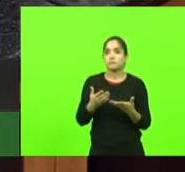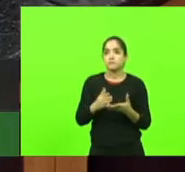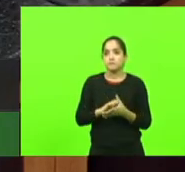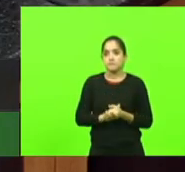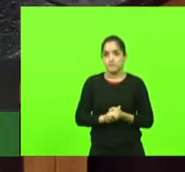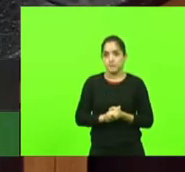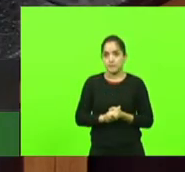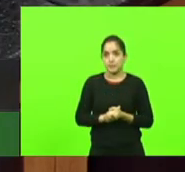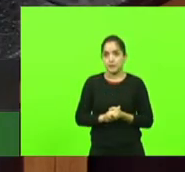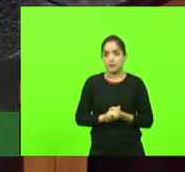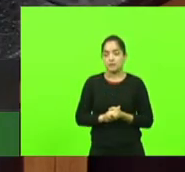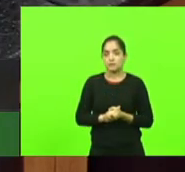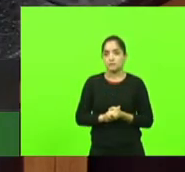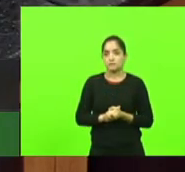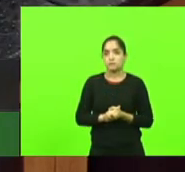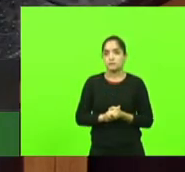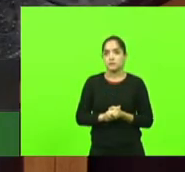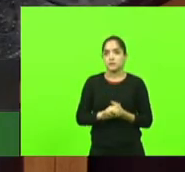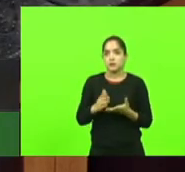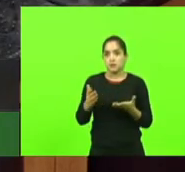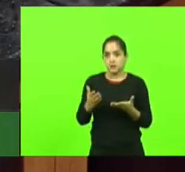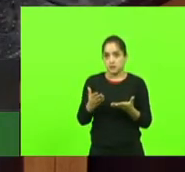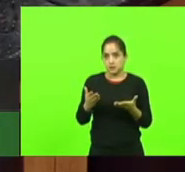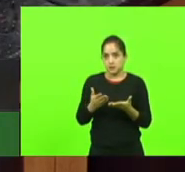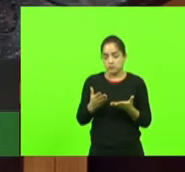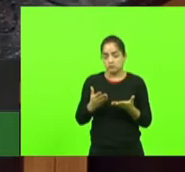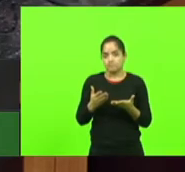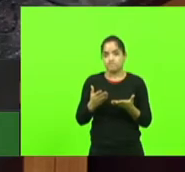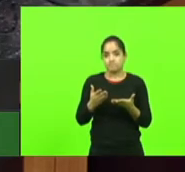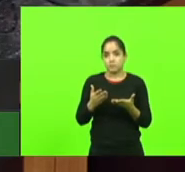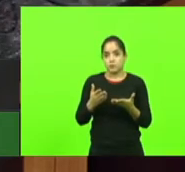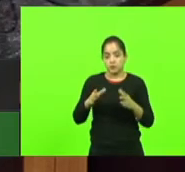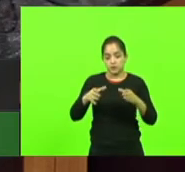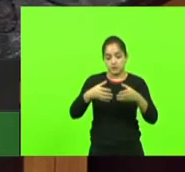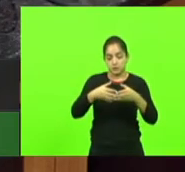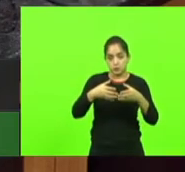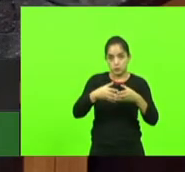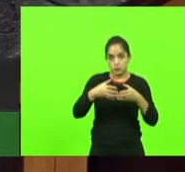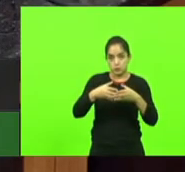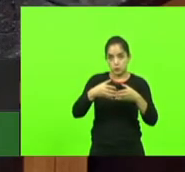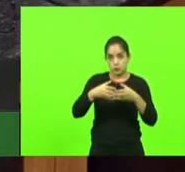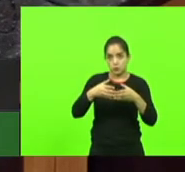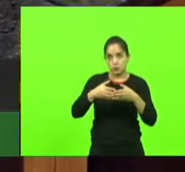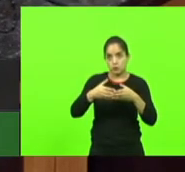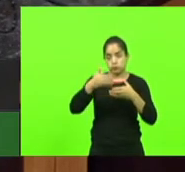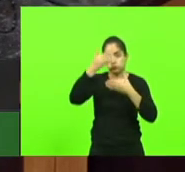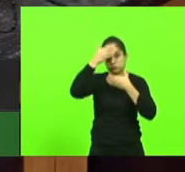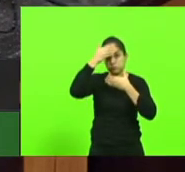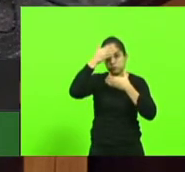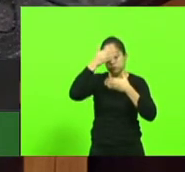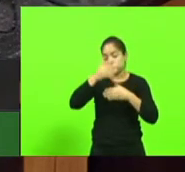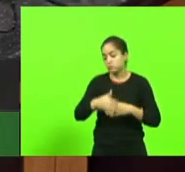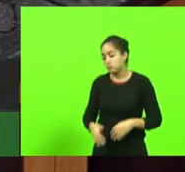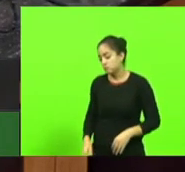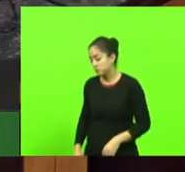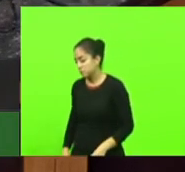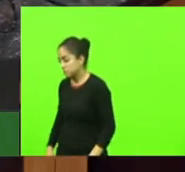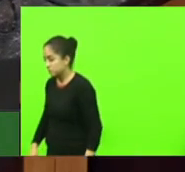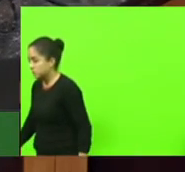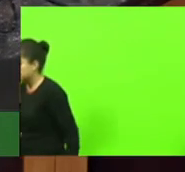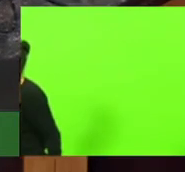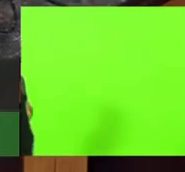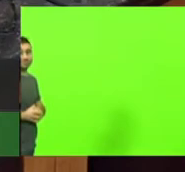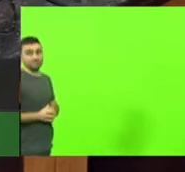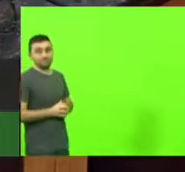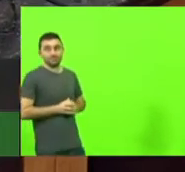Não é novidade do terror que o grupo fundamentalista islâmico, que dominou o país de 96